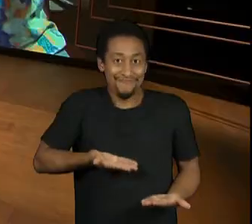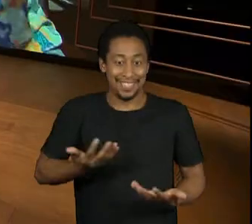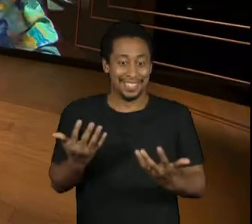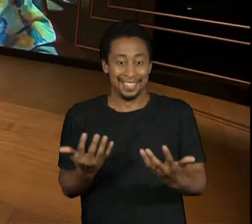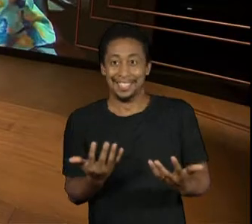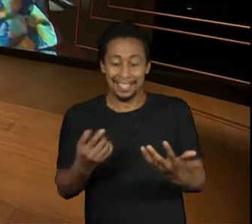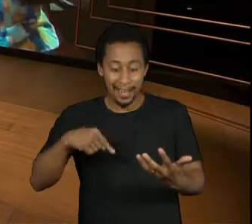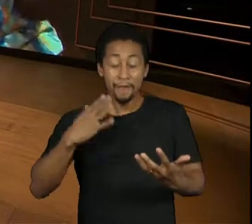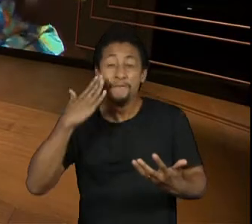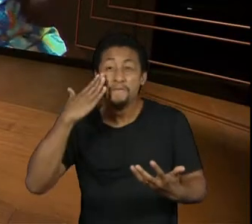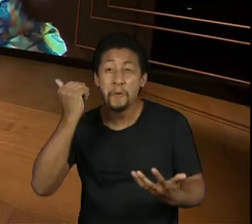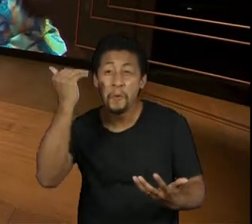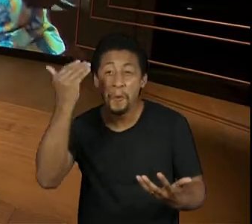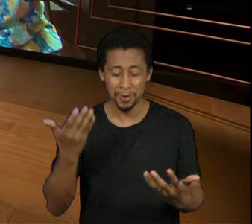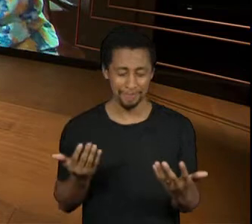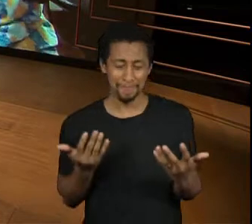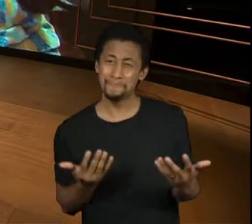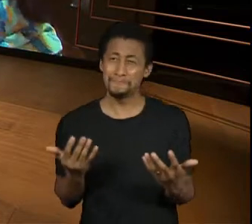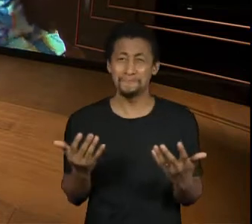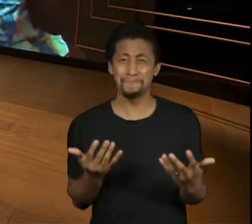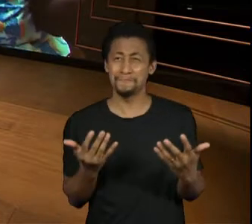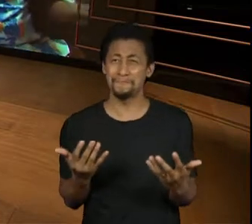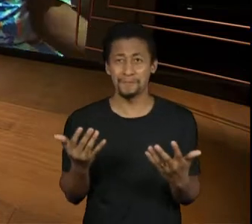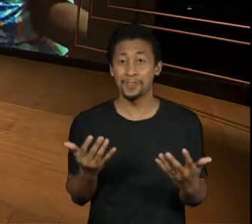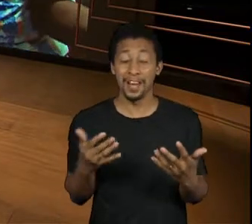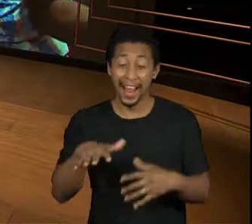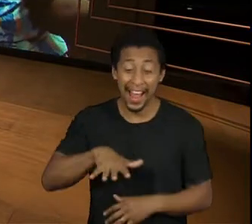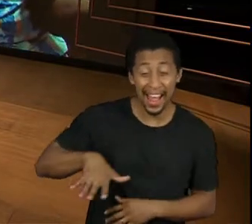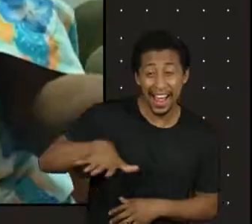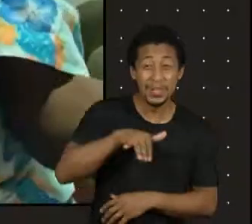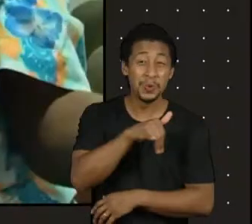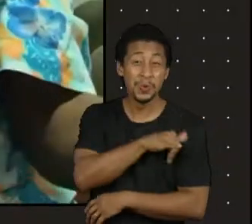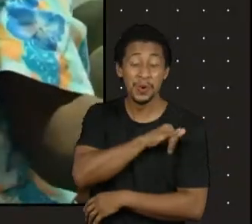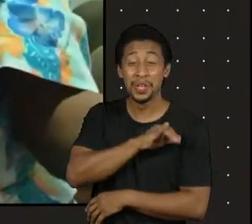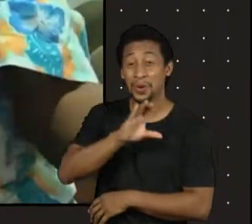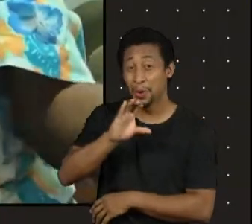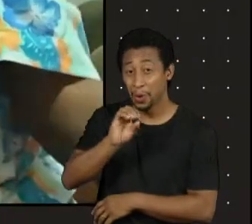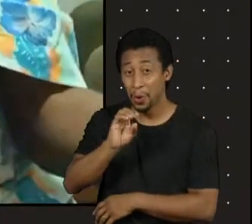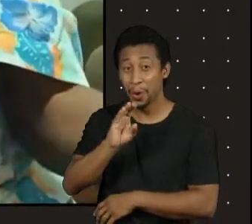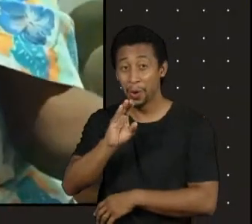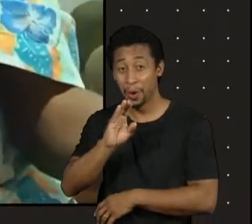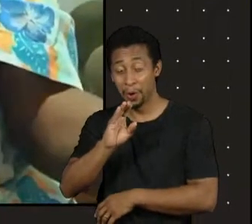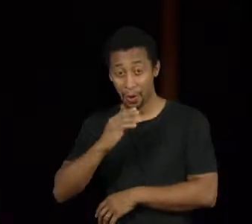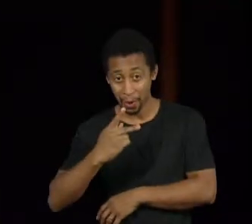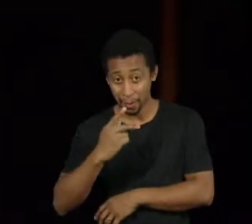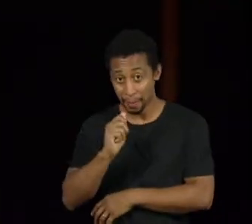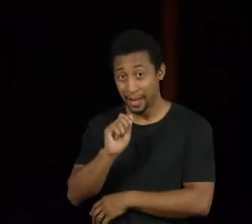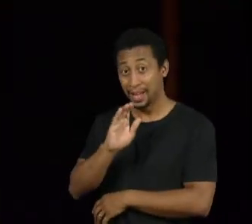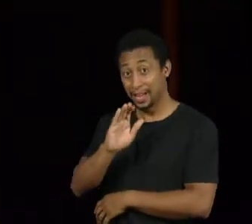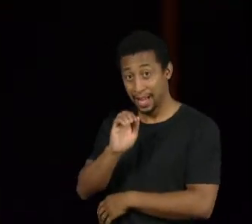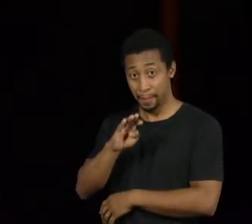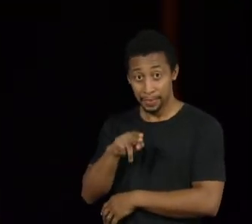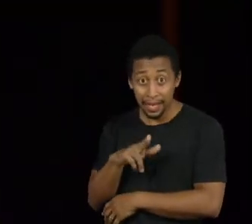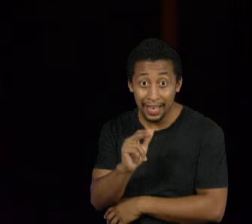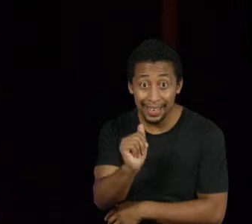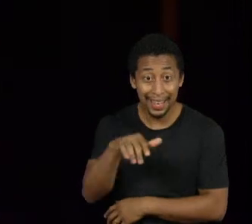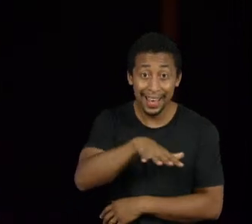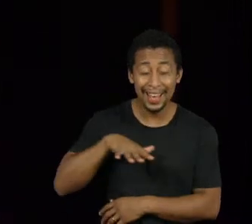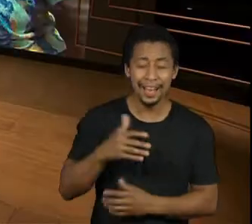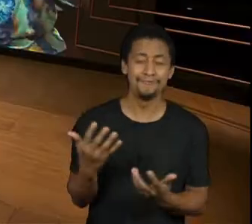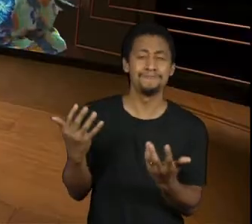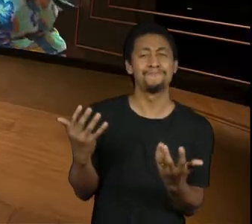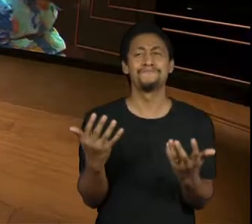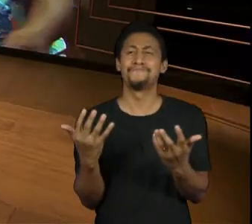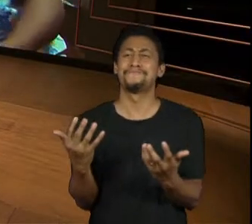Atravessamos a Nossa Senhora de Copacabana com a Janis Joplin no colo, assim, cara. E levei para a